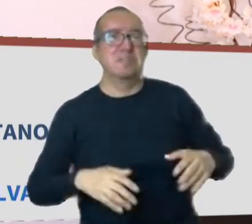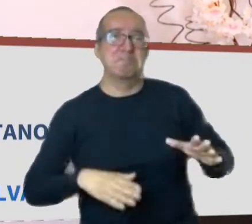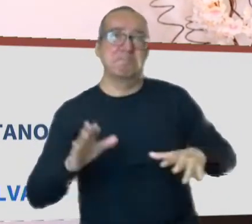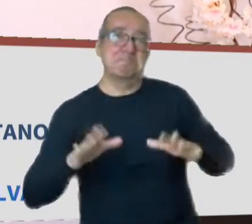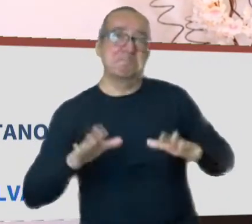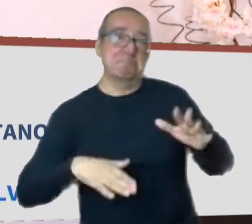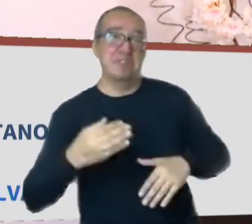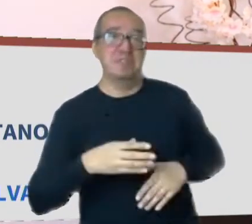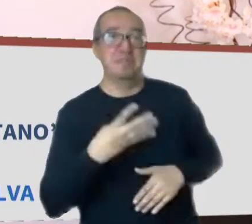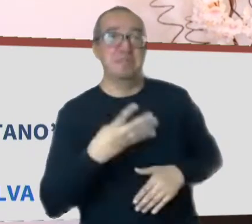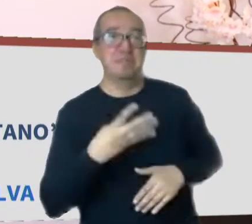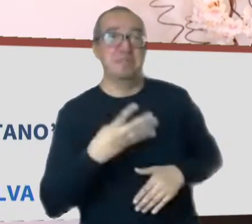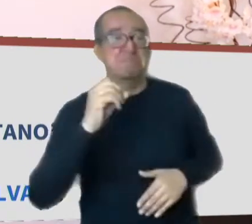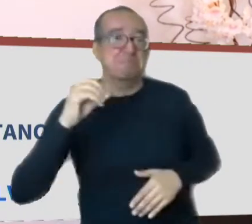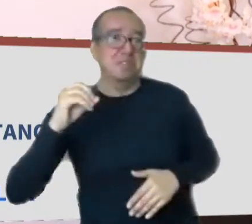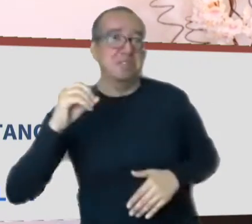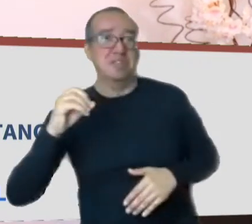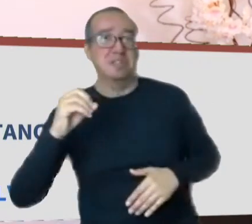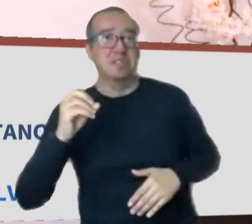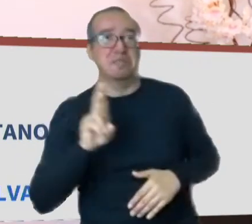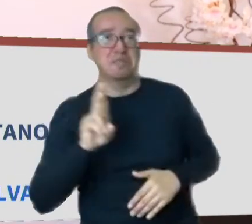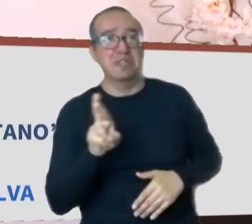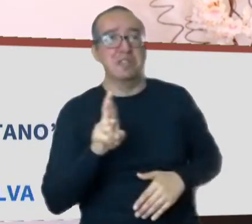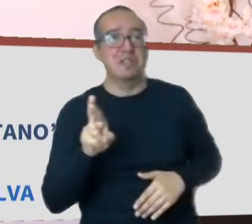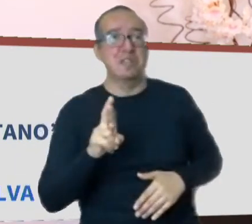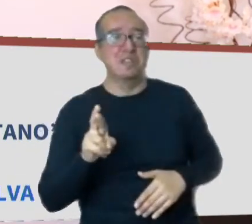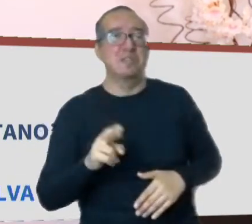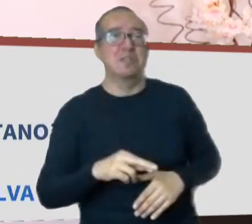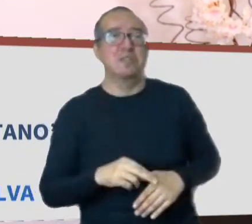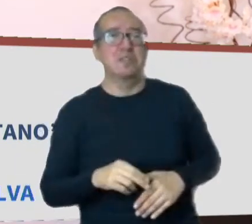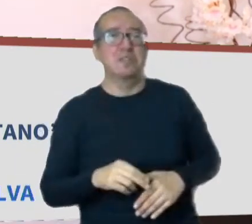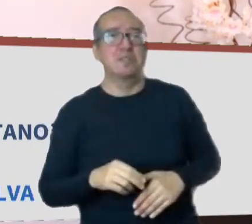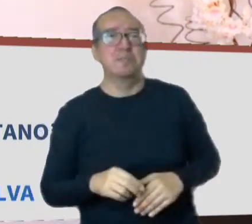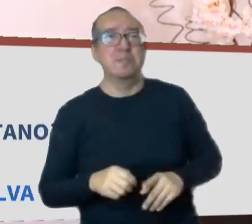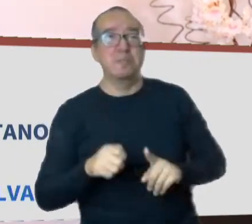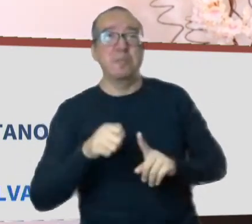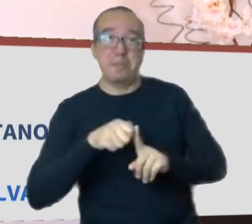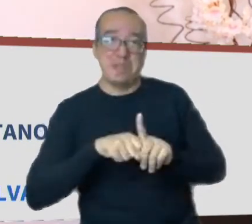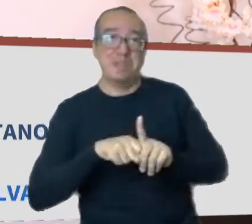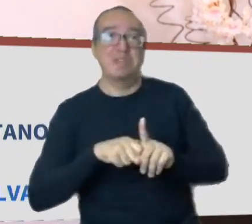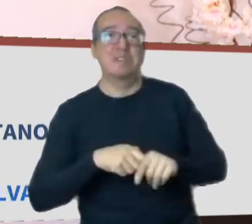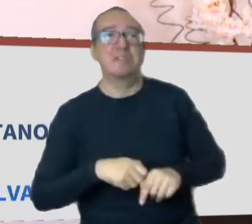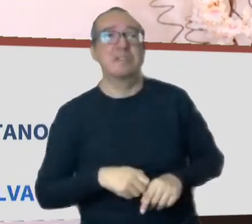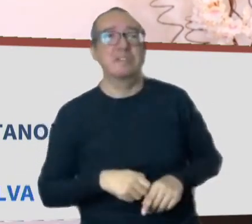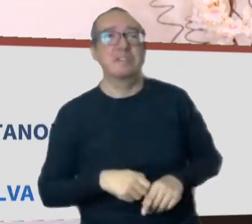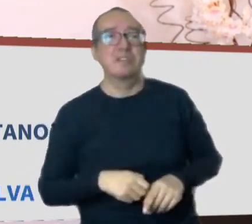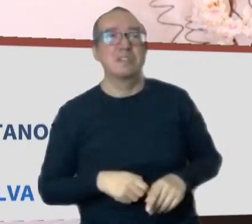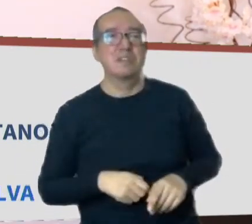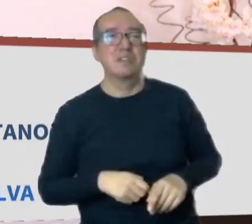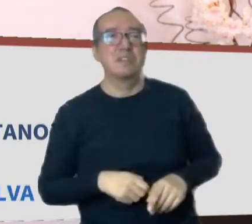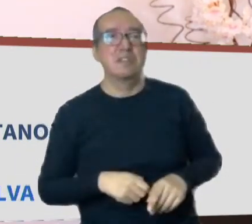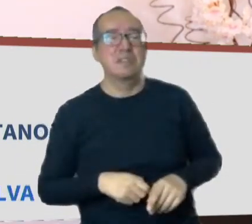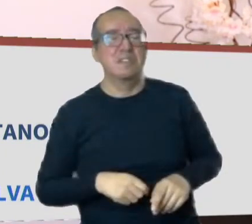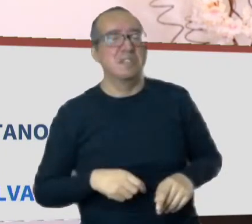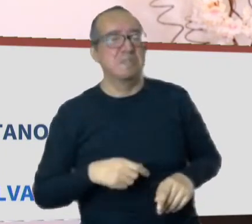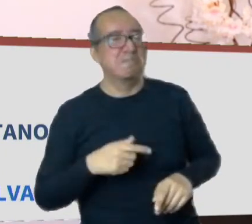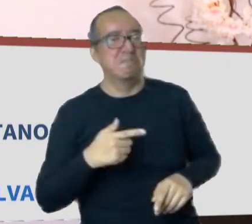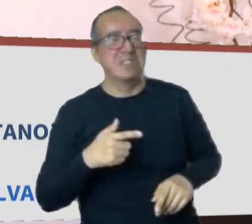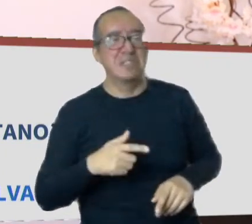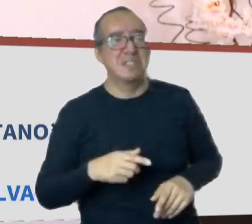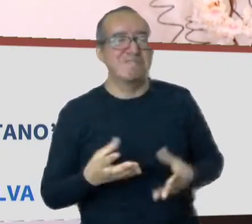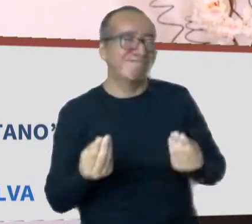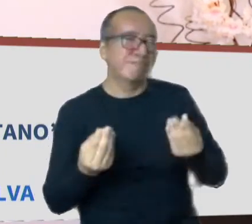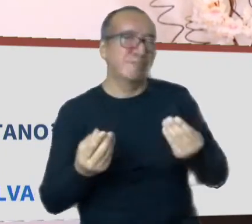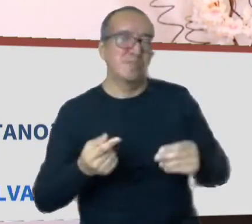que alguns deles, não têm família. Ou têm, mas foram abandonados, nós não temos mais contatos e é nós que